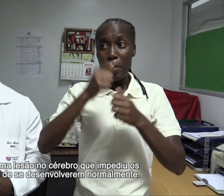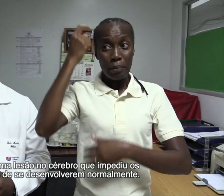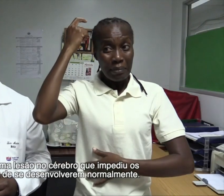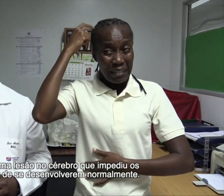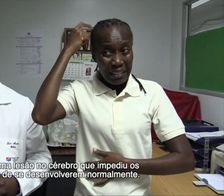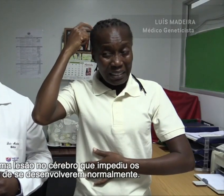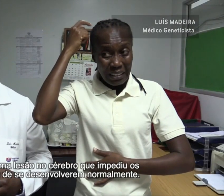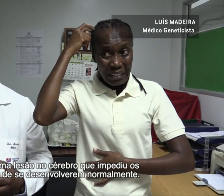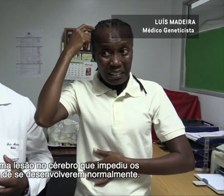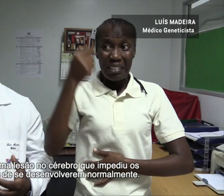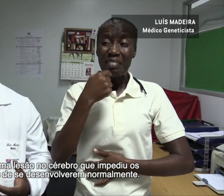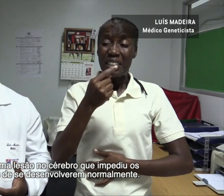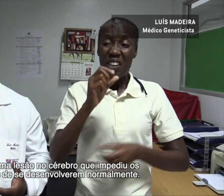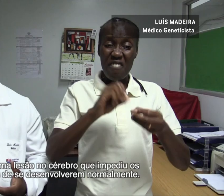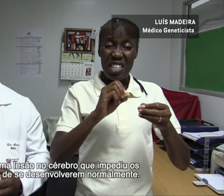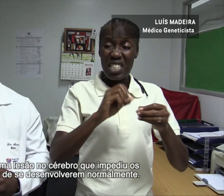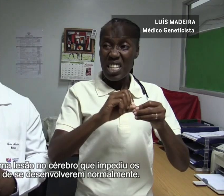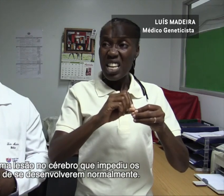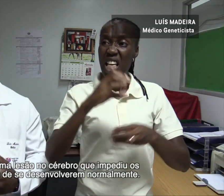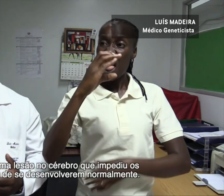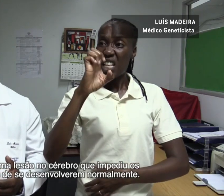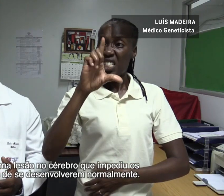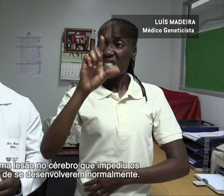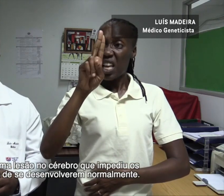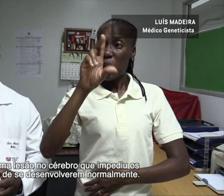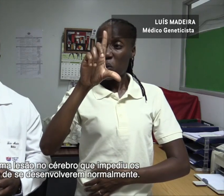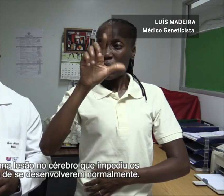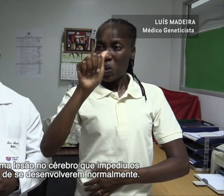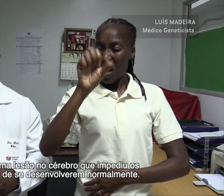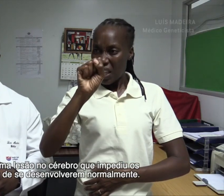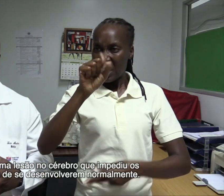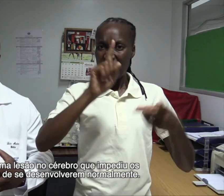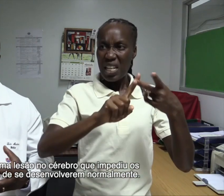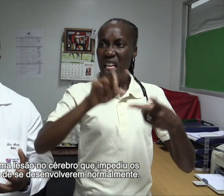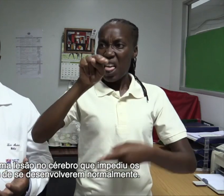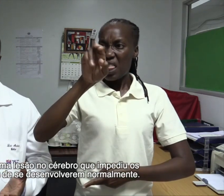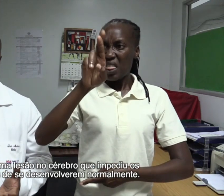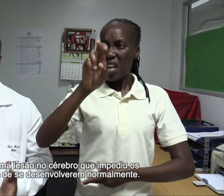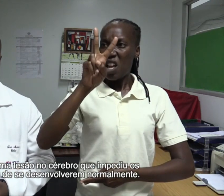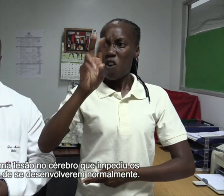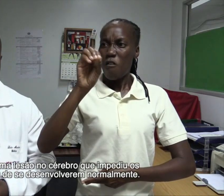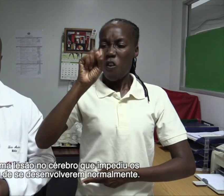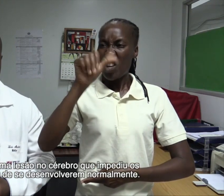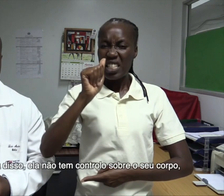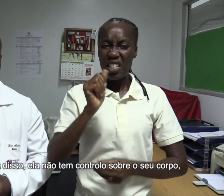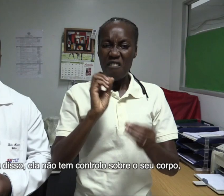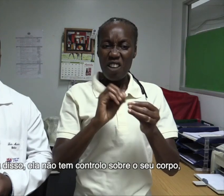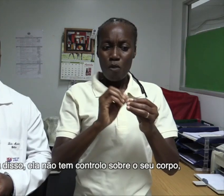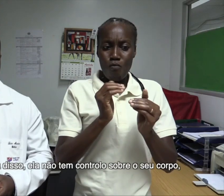que impediu as células nervosas dela, as células neuronais, os neurônios, de se desenvolverem normalmente.